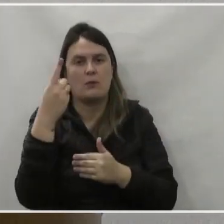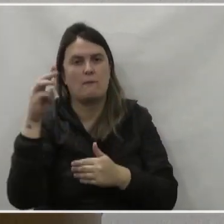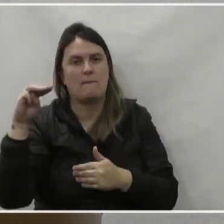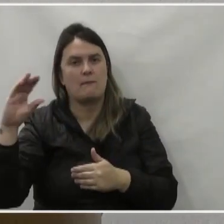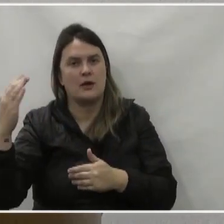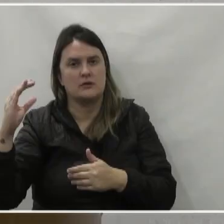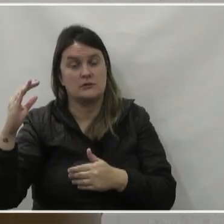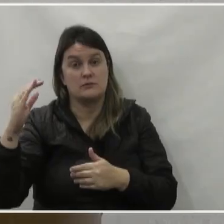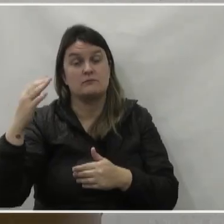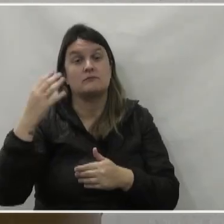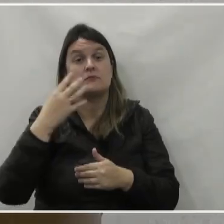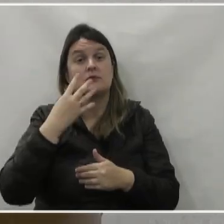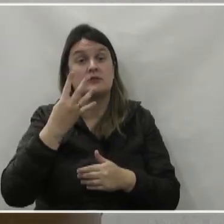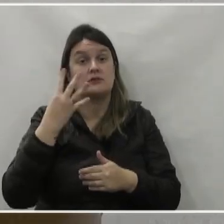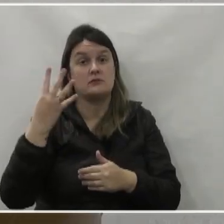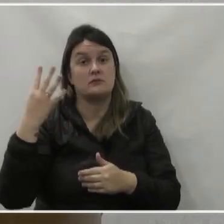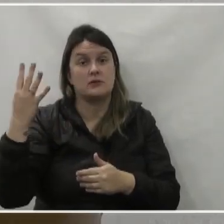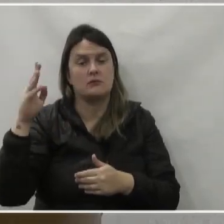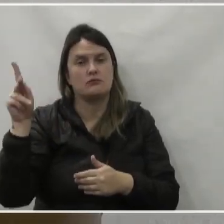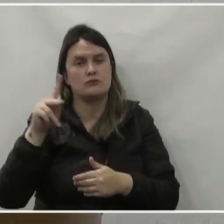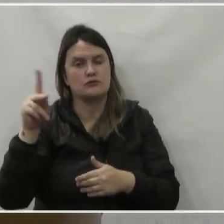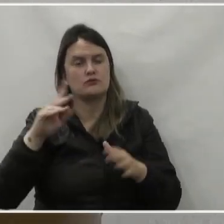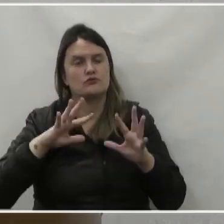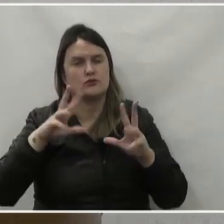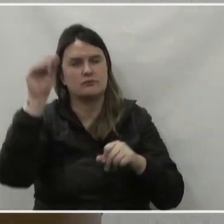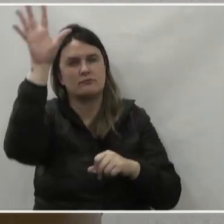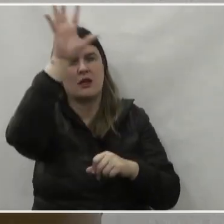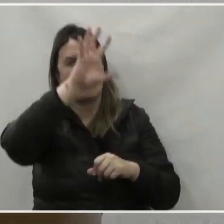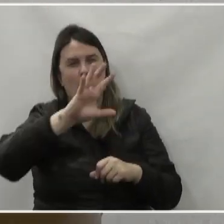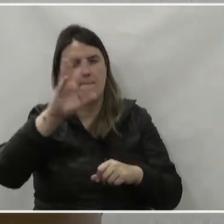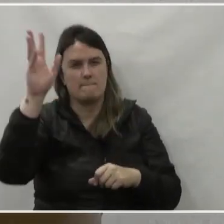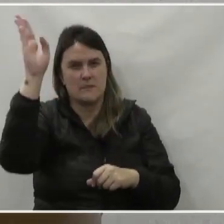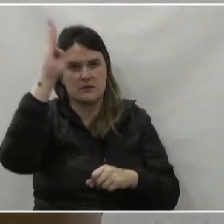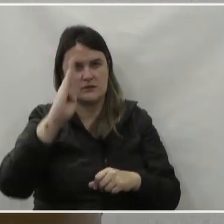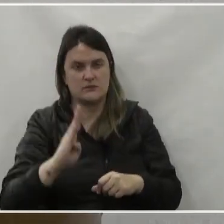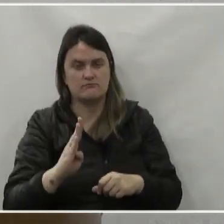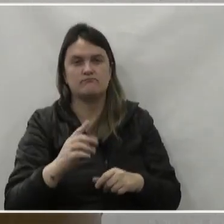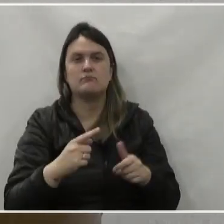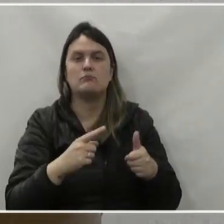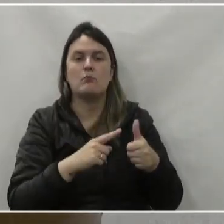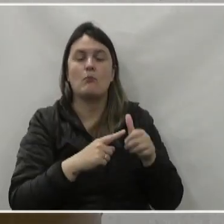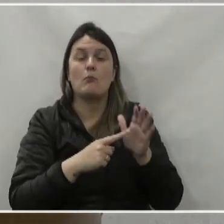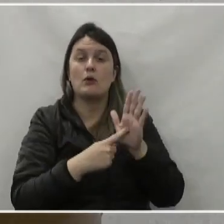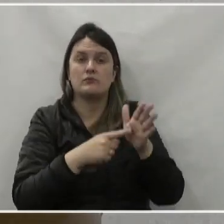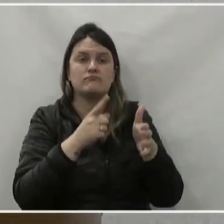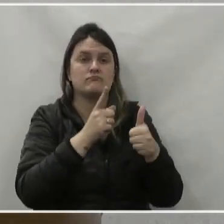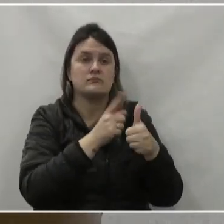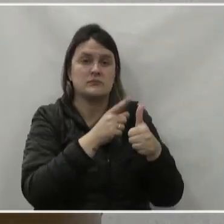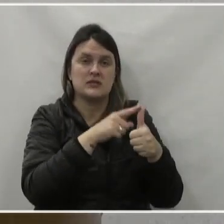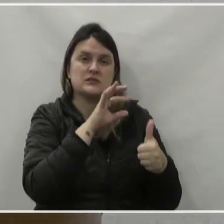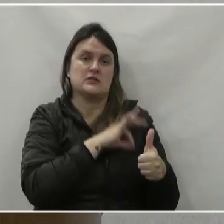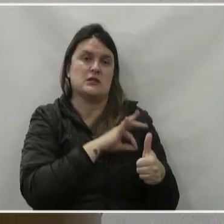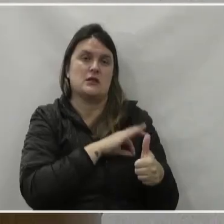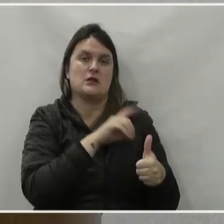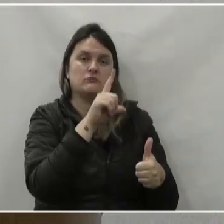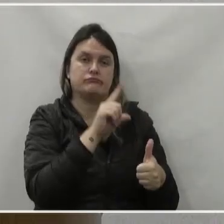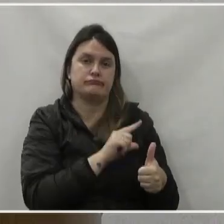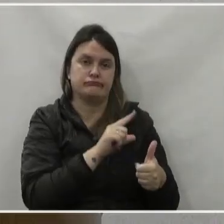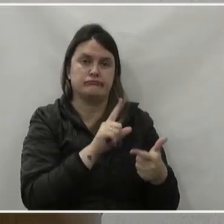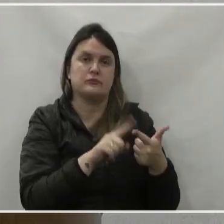com 444 professores de todas as regiões do país, aponta como principais fatores o baixo retorno financeiro,